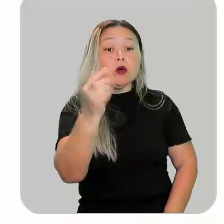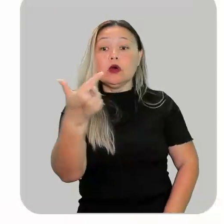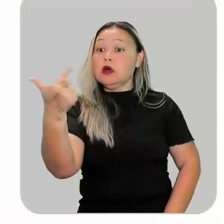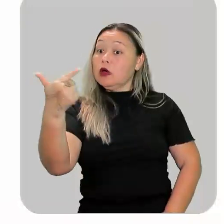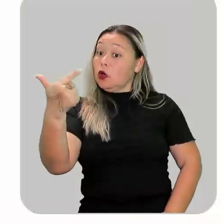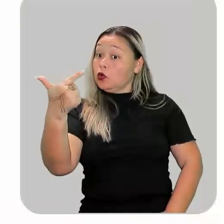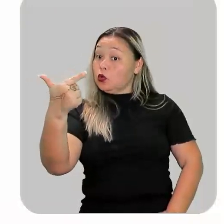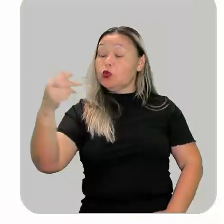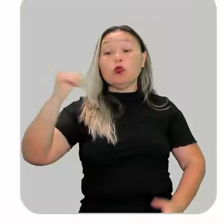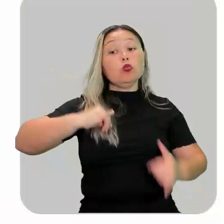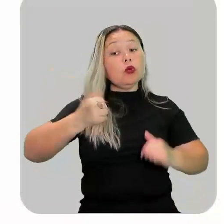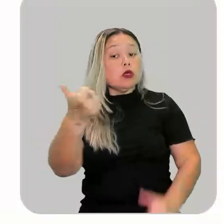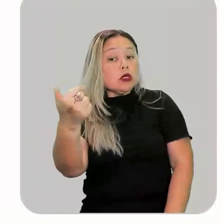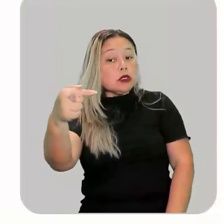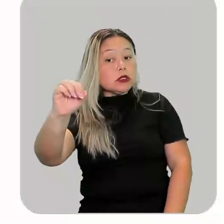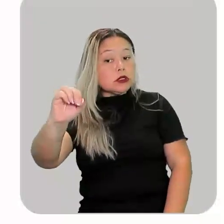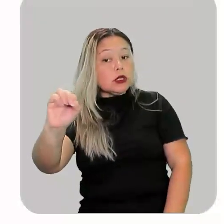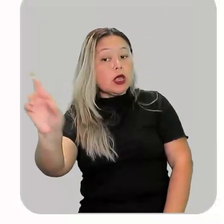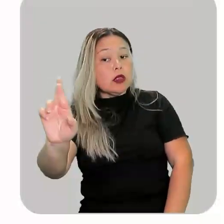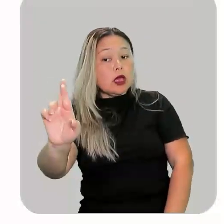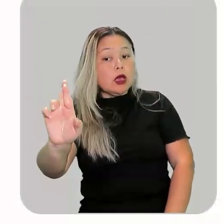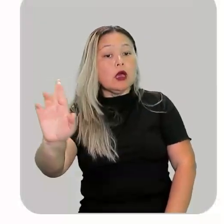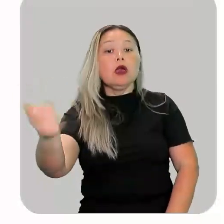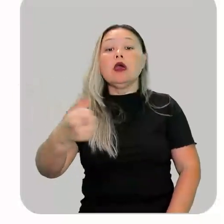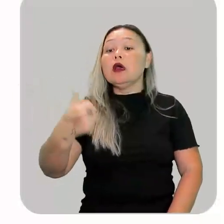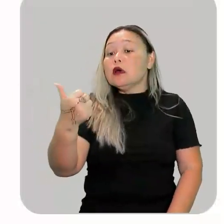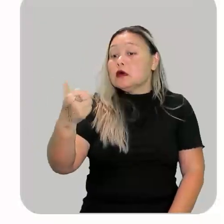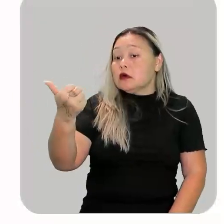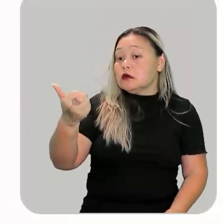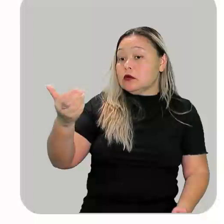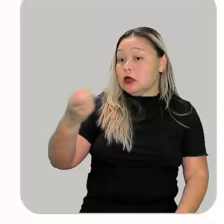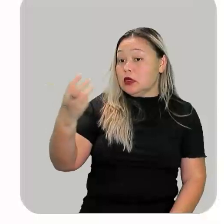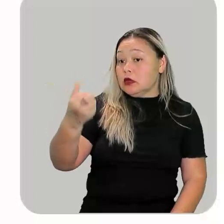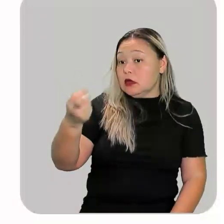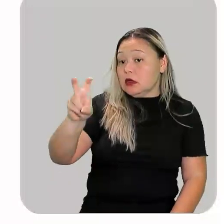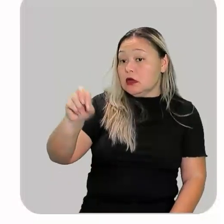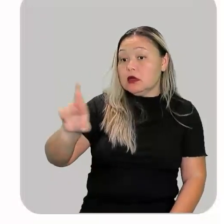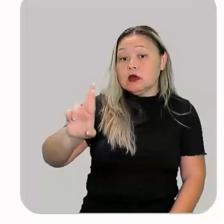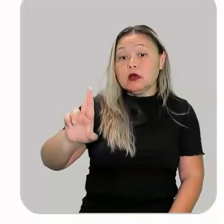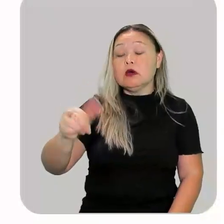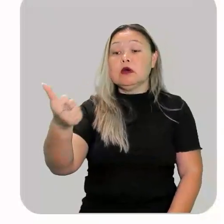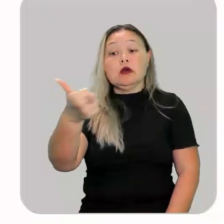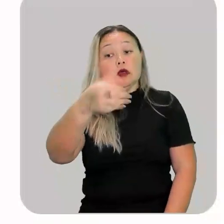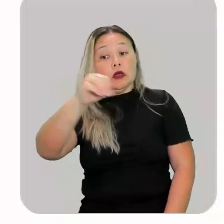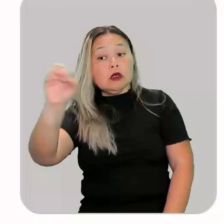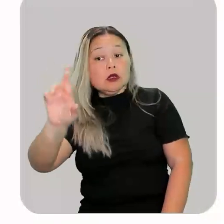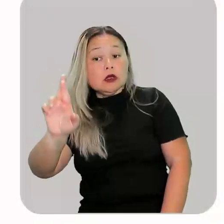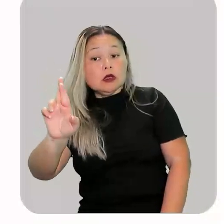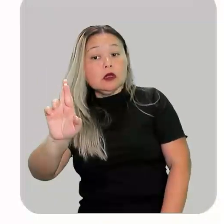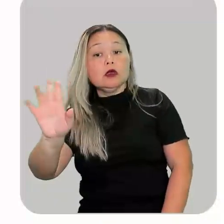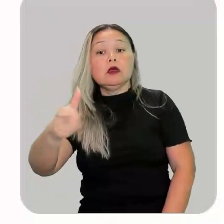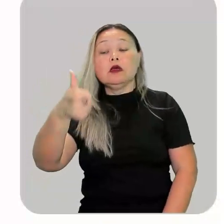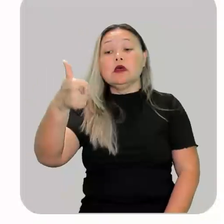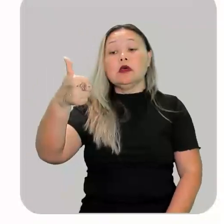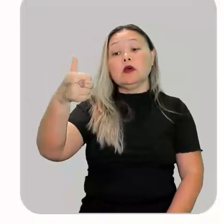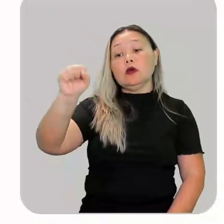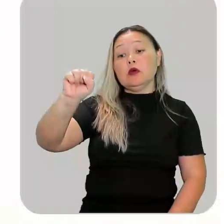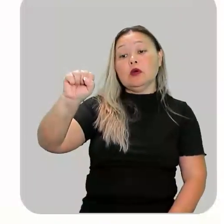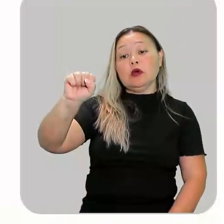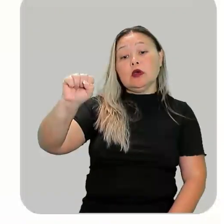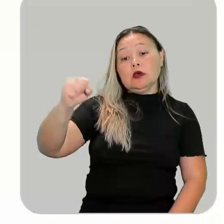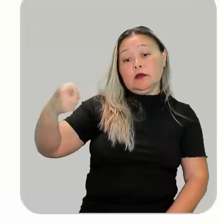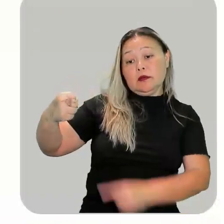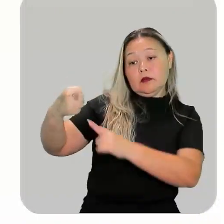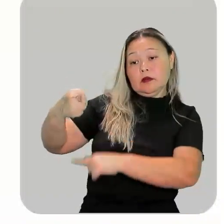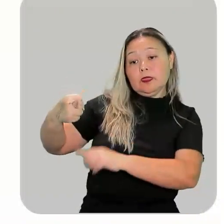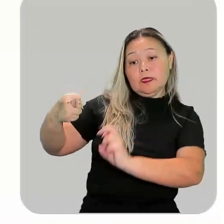Perfume 2, R$170. o perfume 3, 150, o quarto, 100. e o